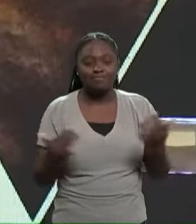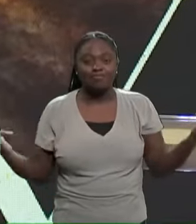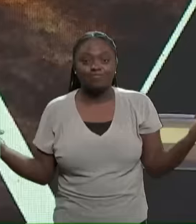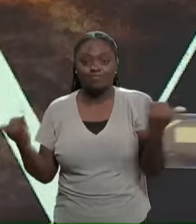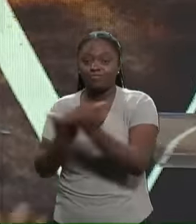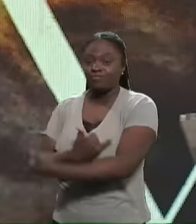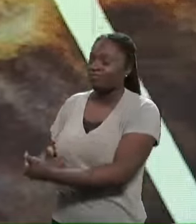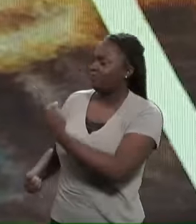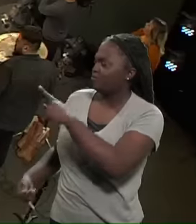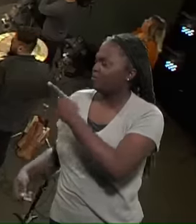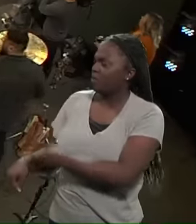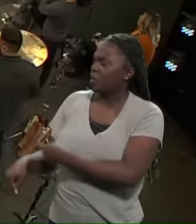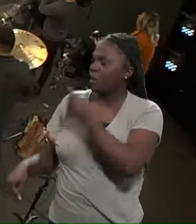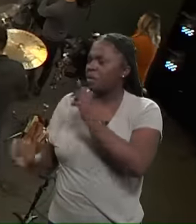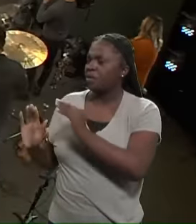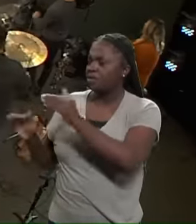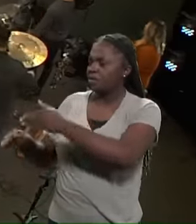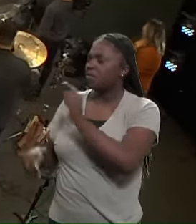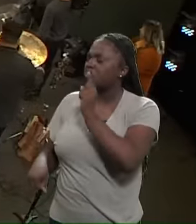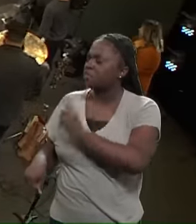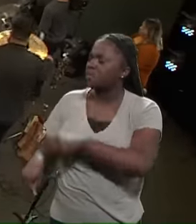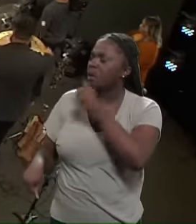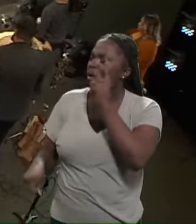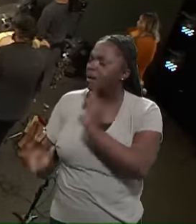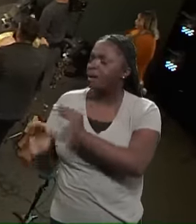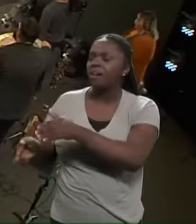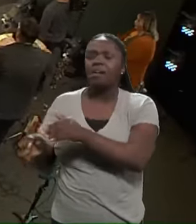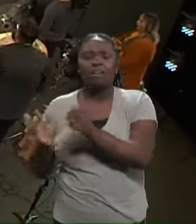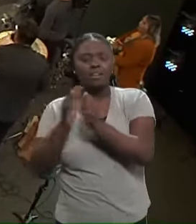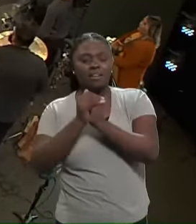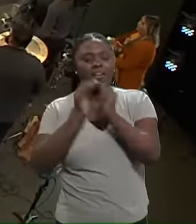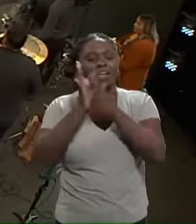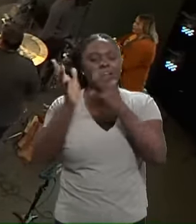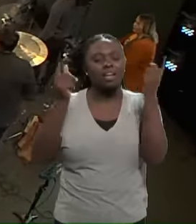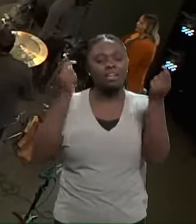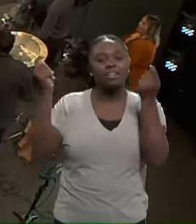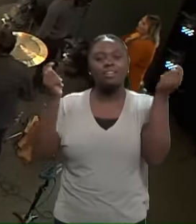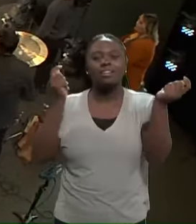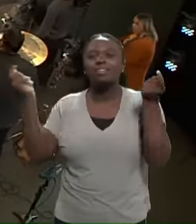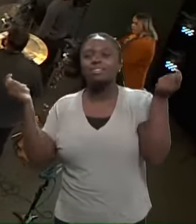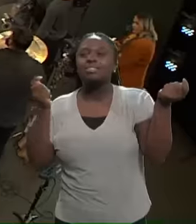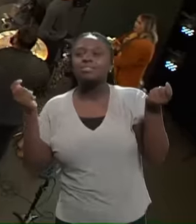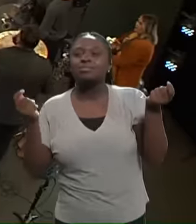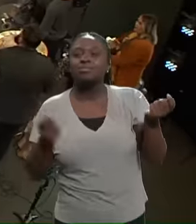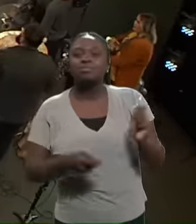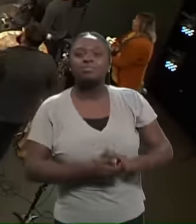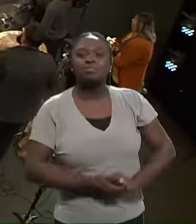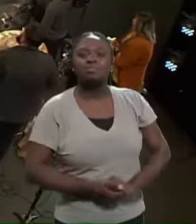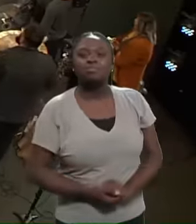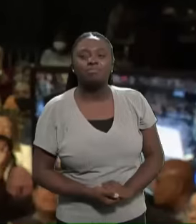a tua vez. Chegou a tua vez, chegou a tua hora. Aleluia, por el amor.